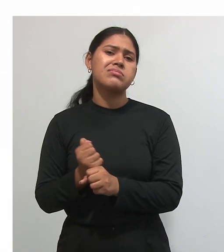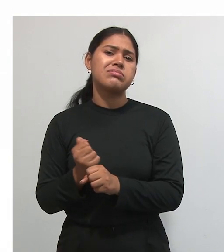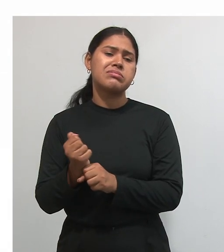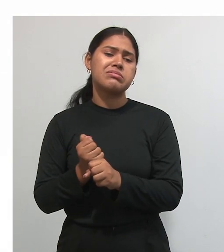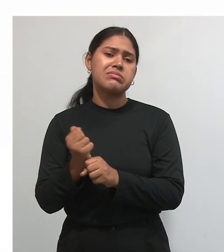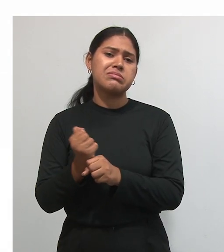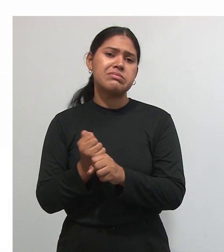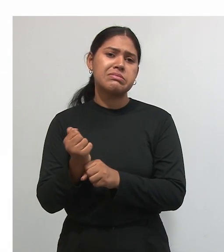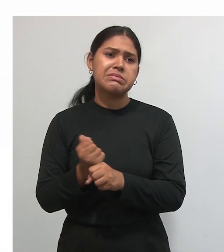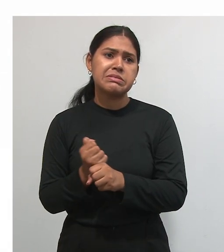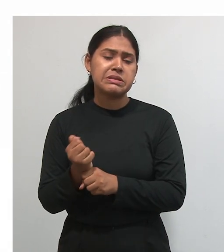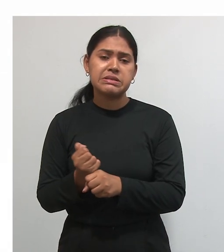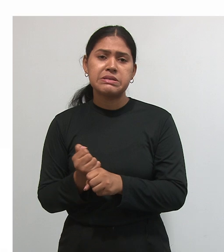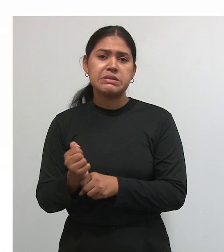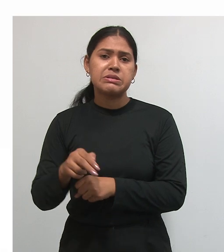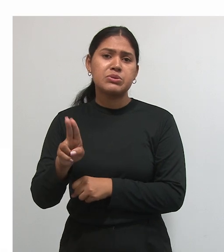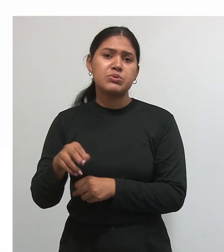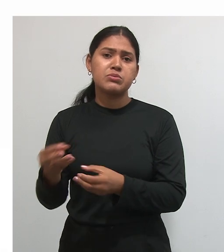já foi